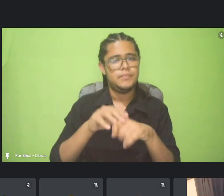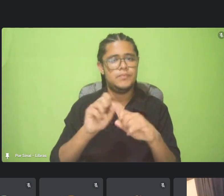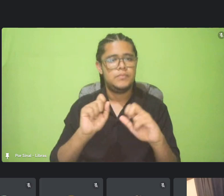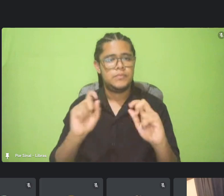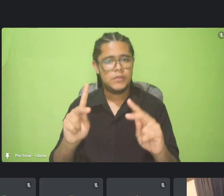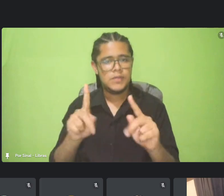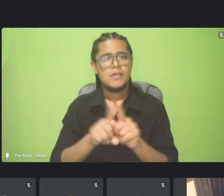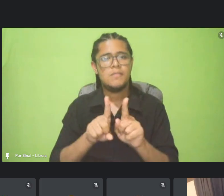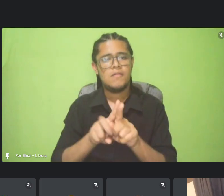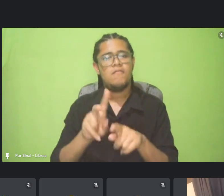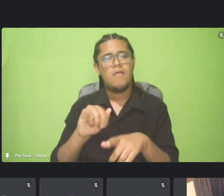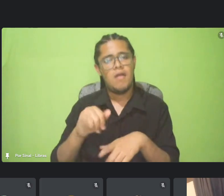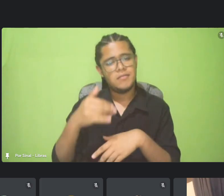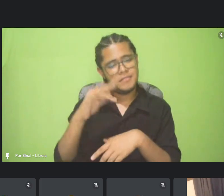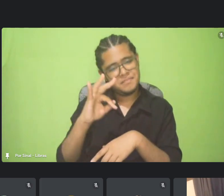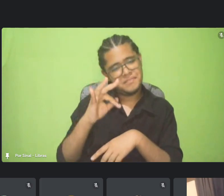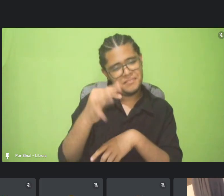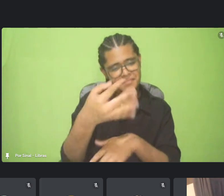cerveja junto ainda. Um abraço.